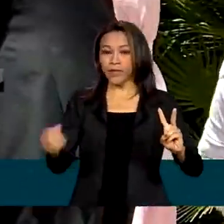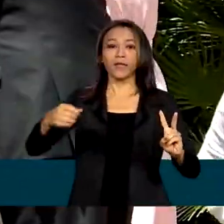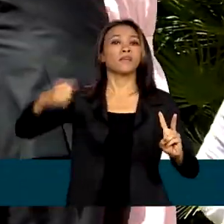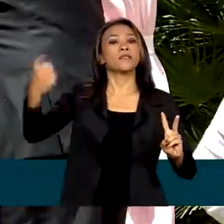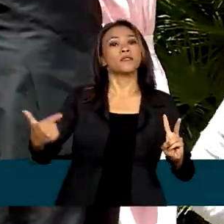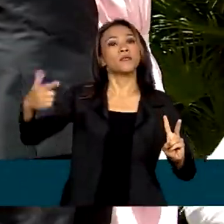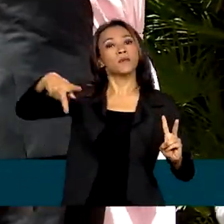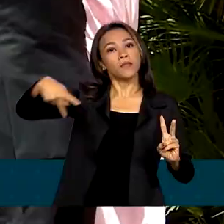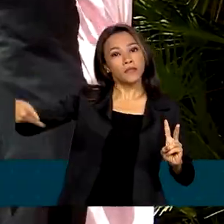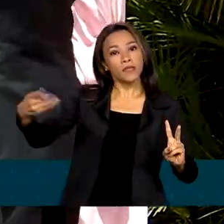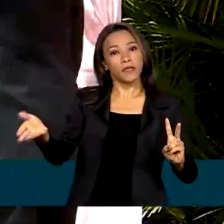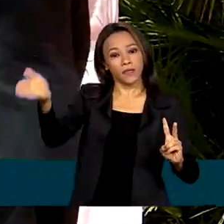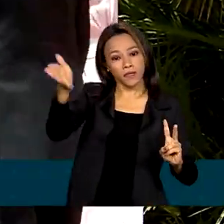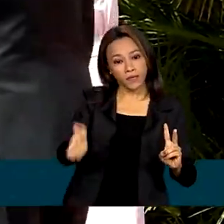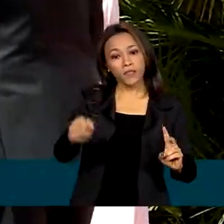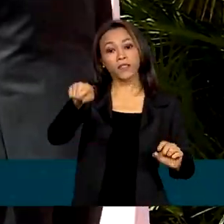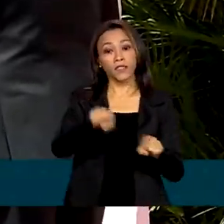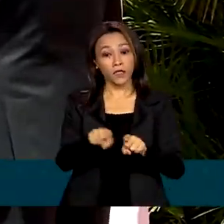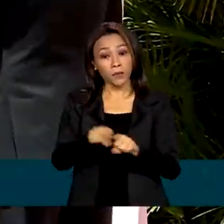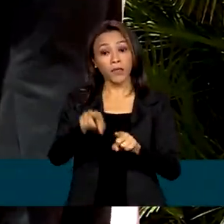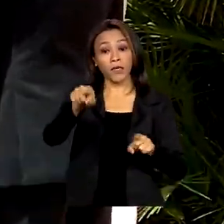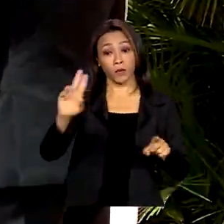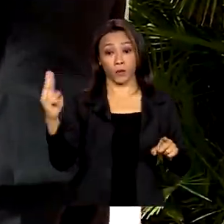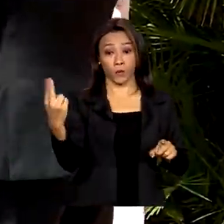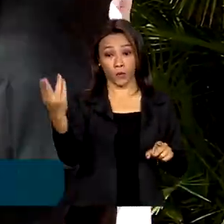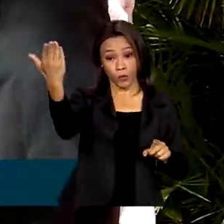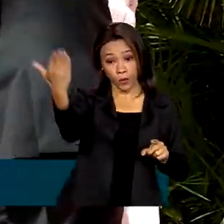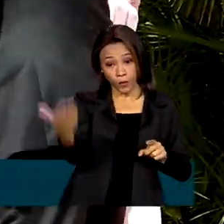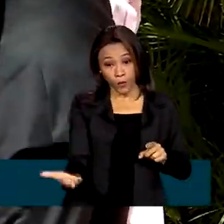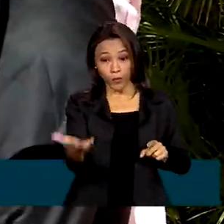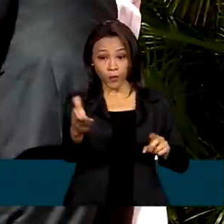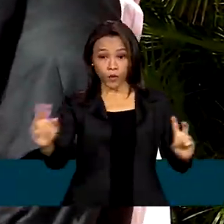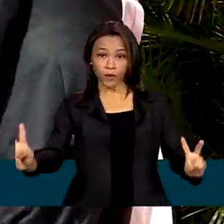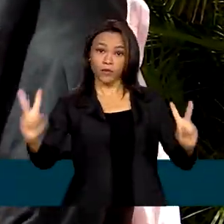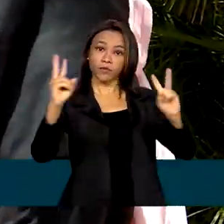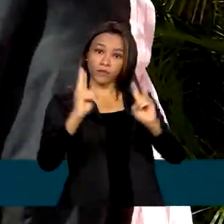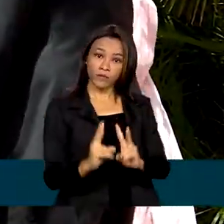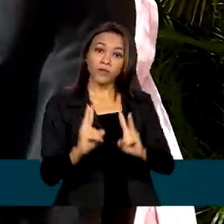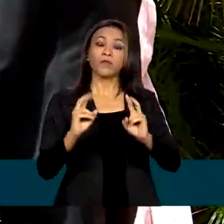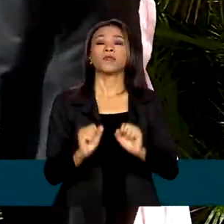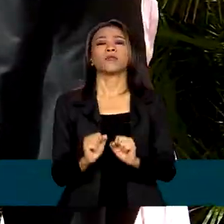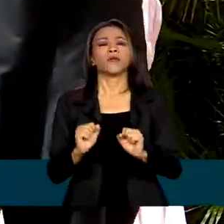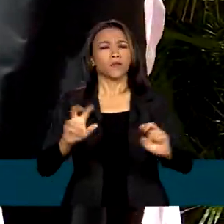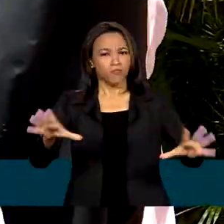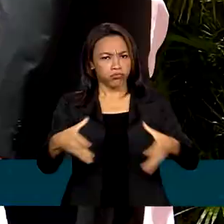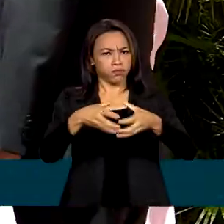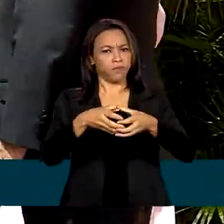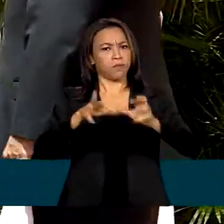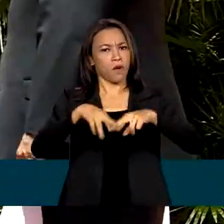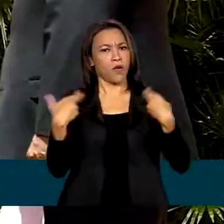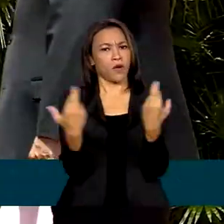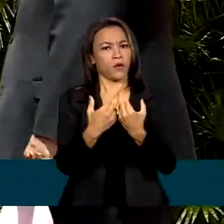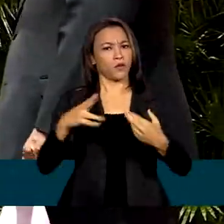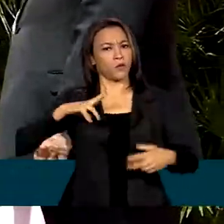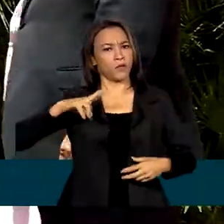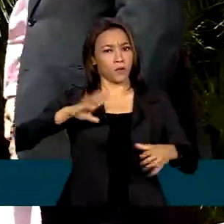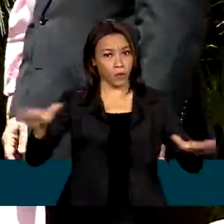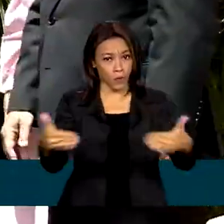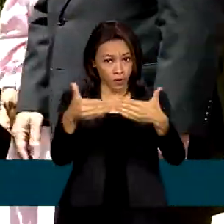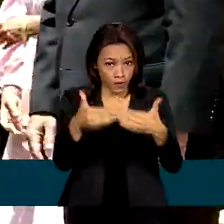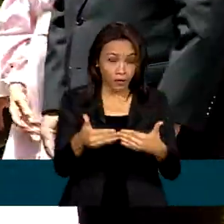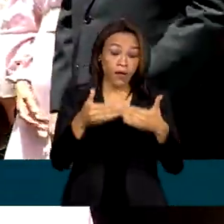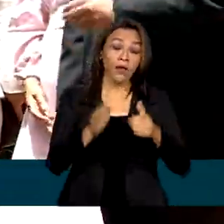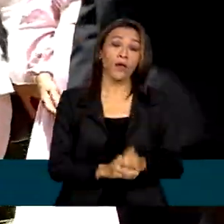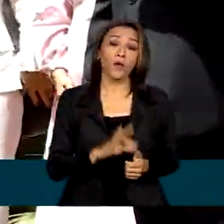Argimon, além do chanceler uruguaio Francisco Bustillo. Após uma reunião privada, os presidentes dos dois